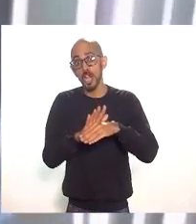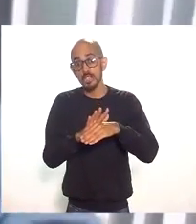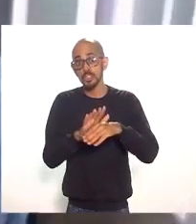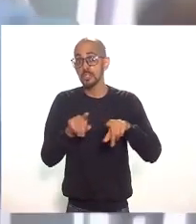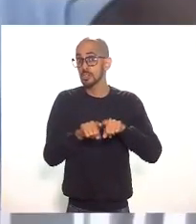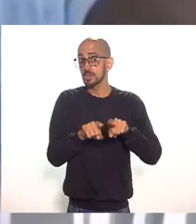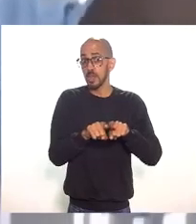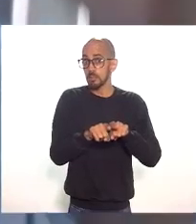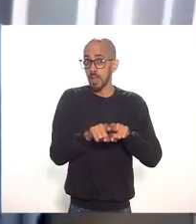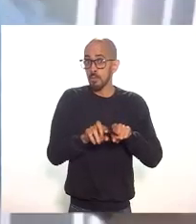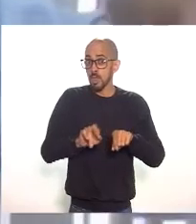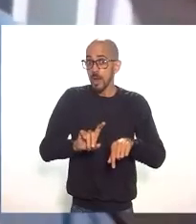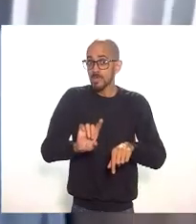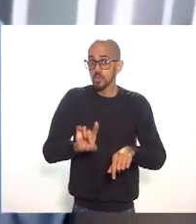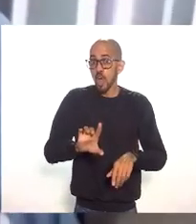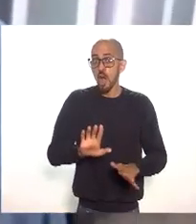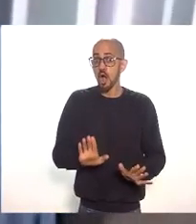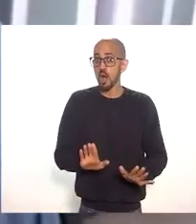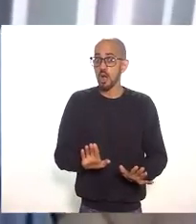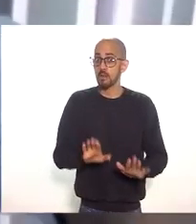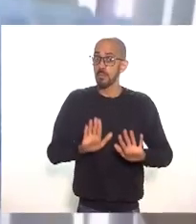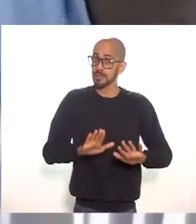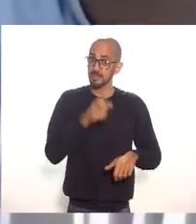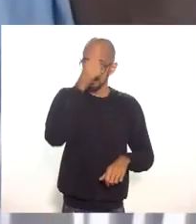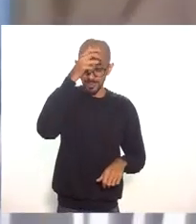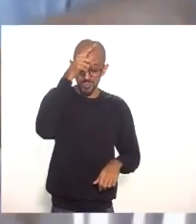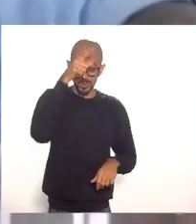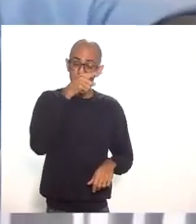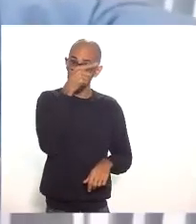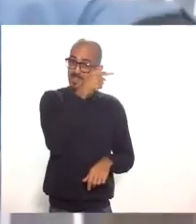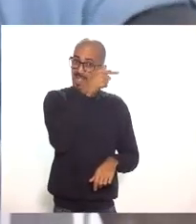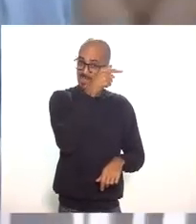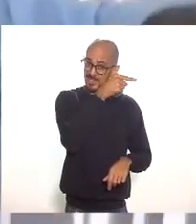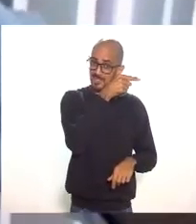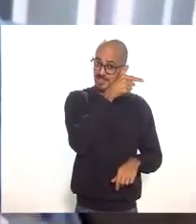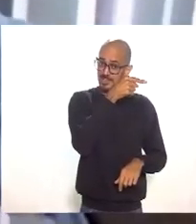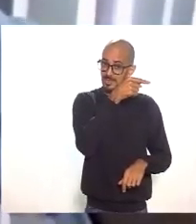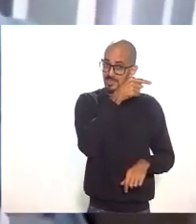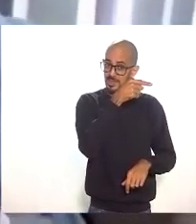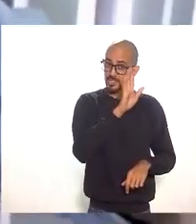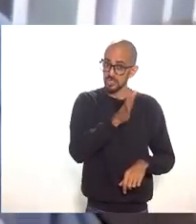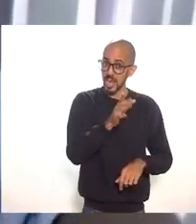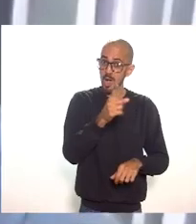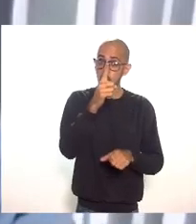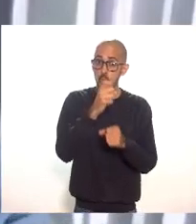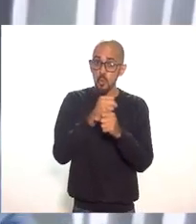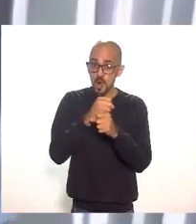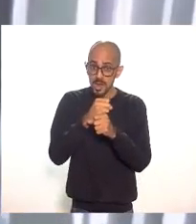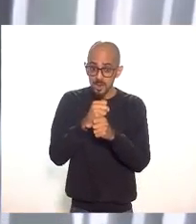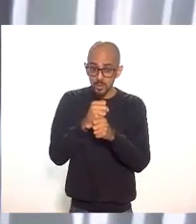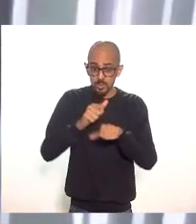mas não só. Assim, no entanto, essas prefeituras, transcorrido mais de um ano da